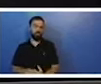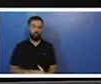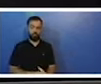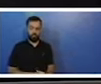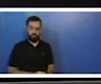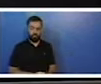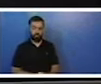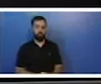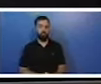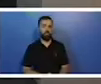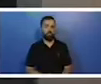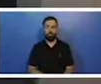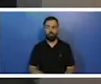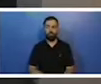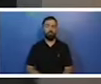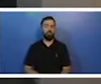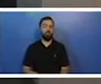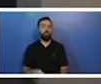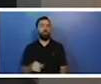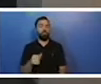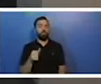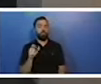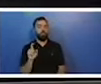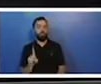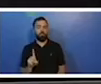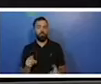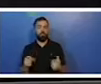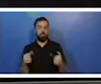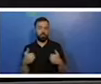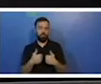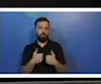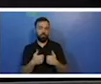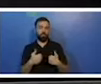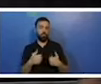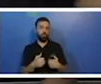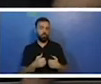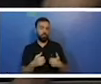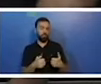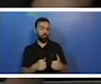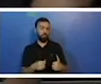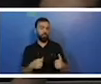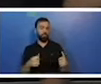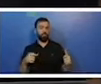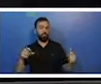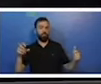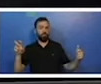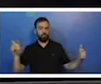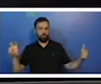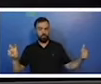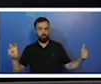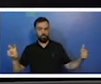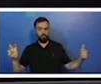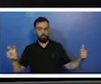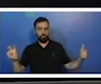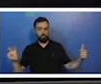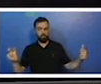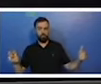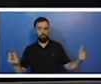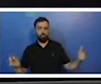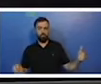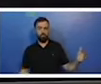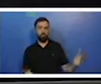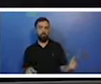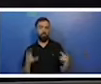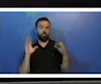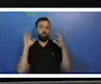distância mais perto primeiro mais perto do balde a última distância número 5 mais longe ao